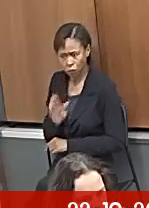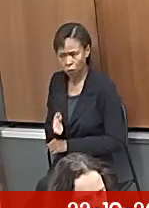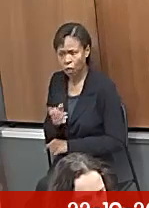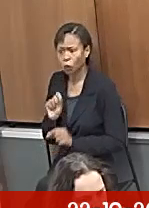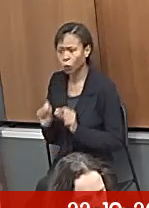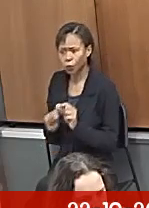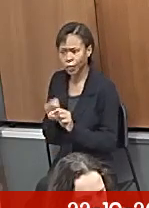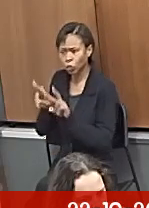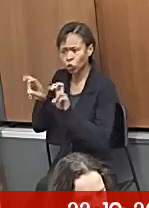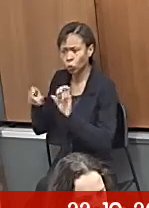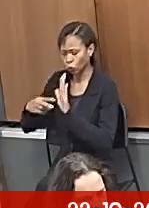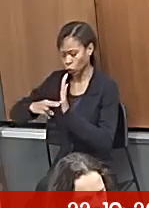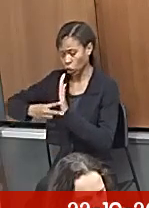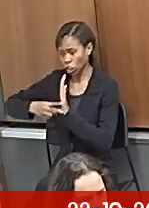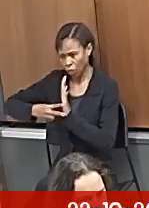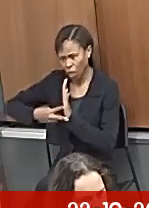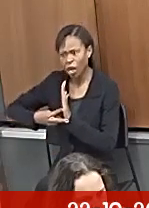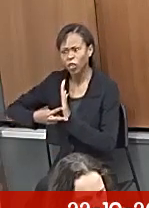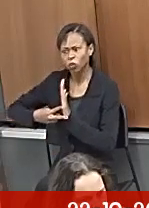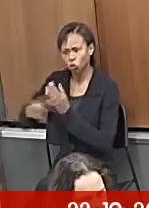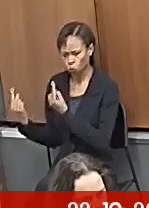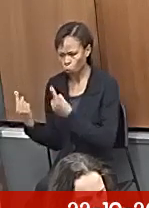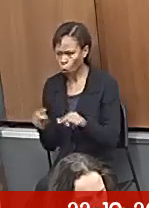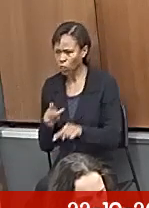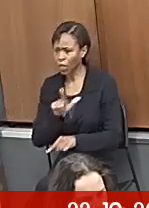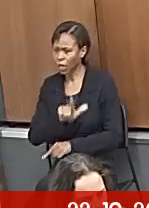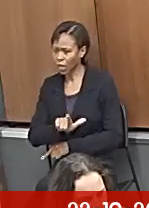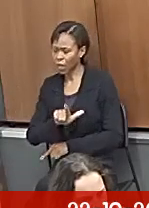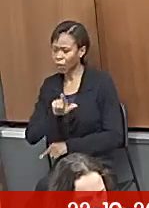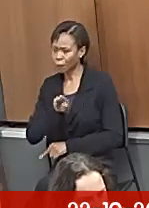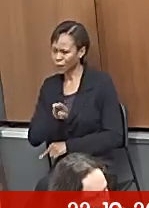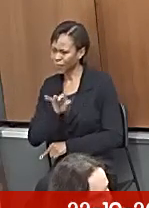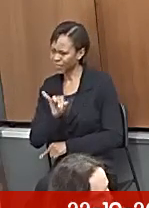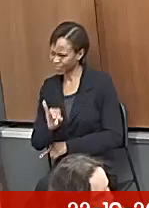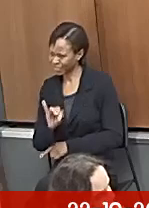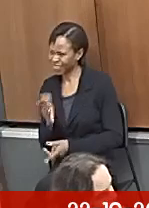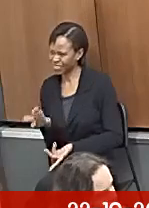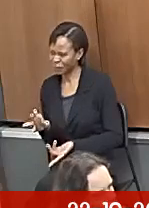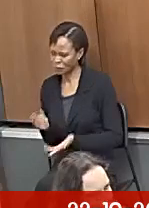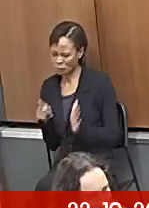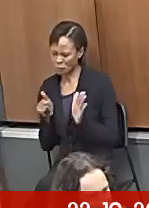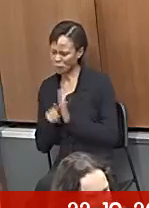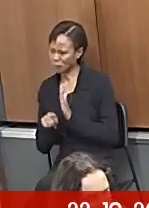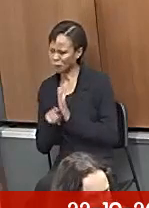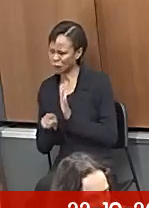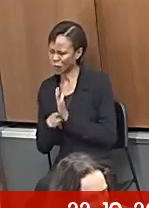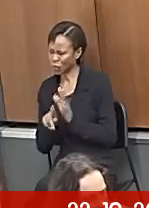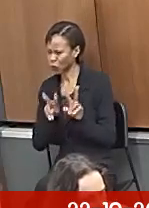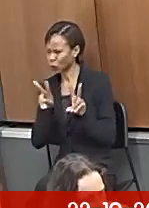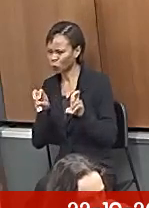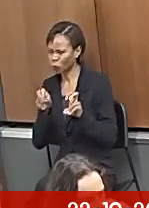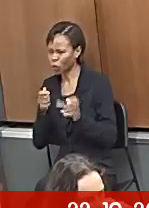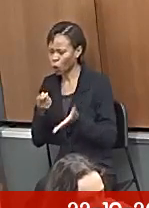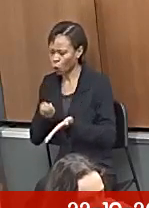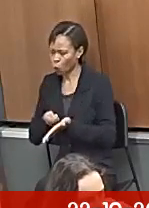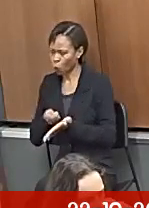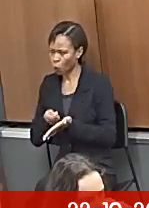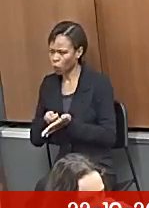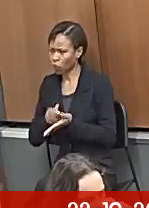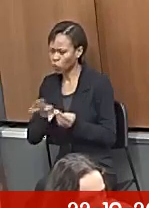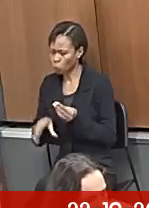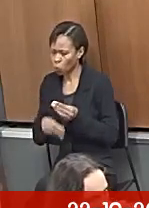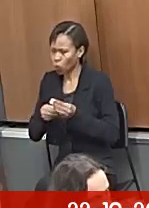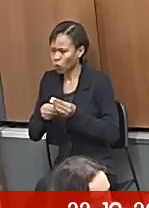do sindicato, entrou contra a LBI, né, para questionar a questão da cobrança, né, do